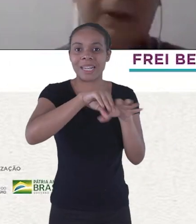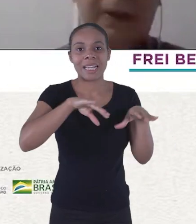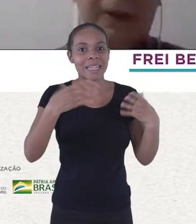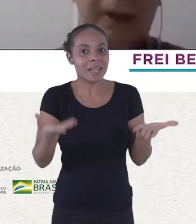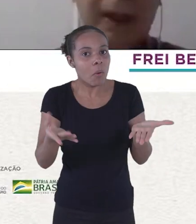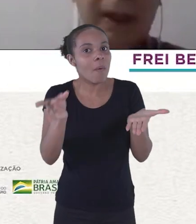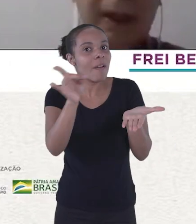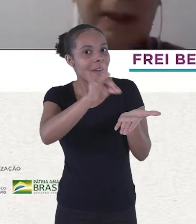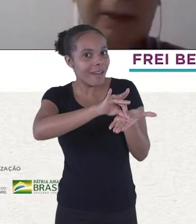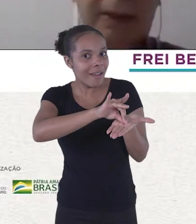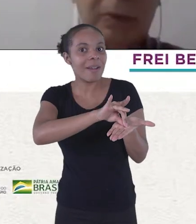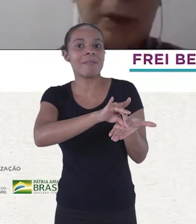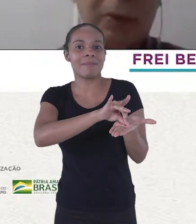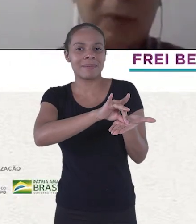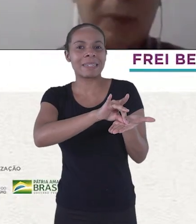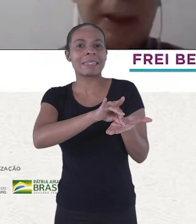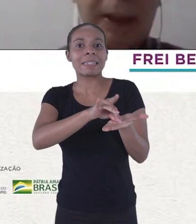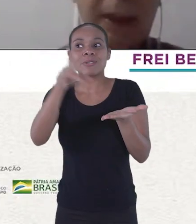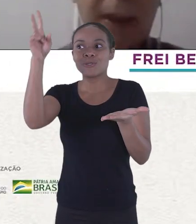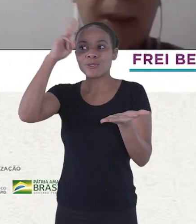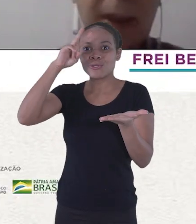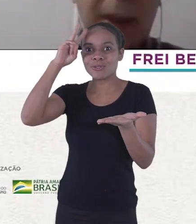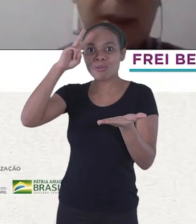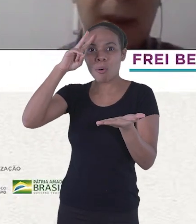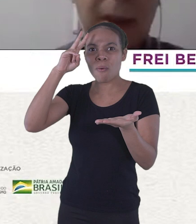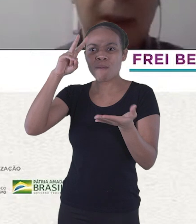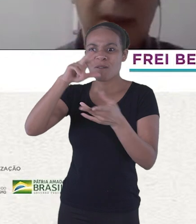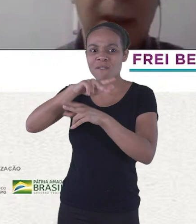são histórias que se entrelaçam e de uma maneira